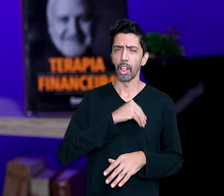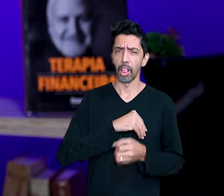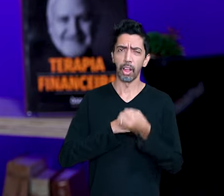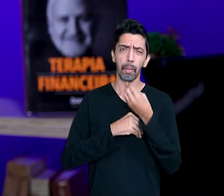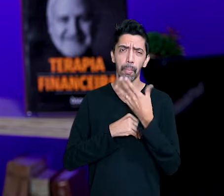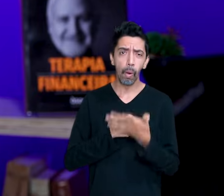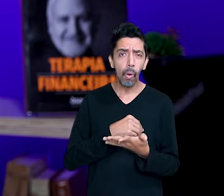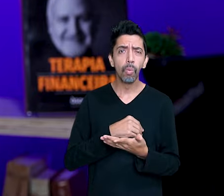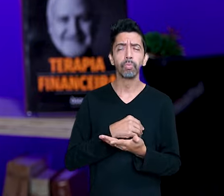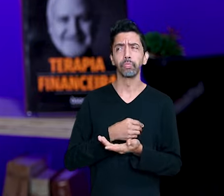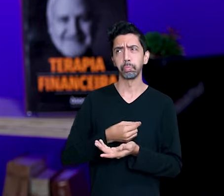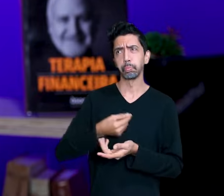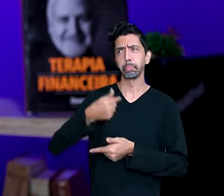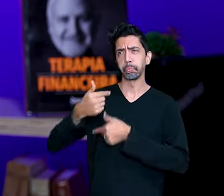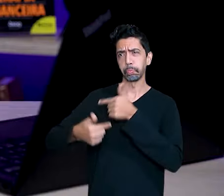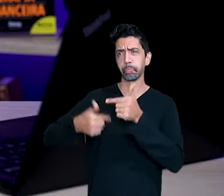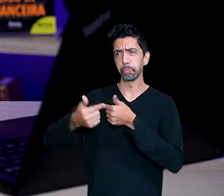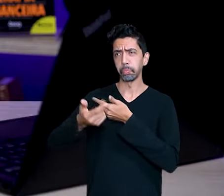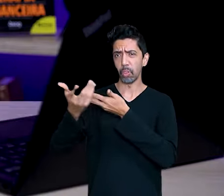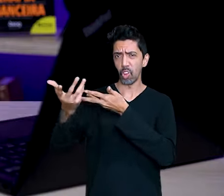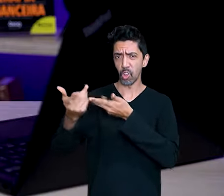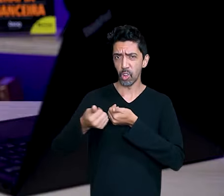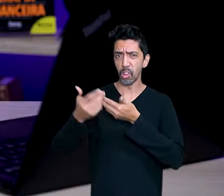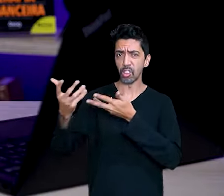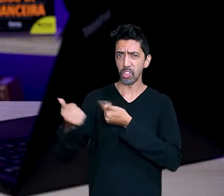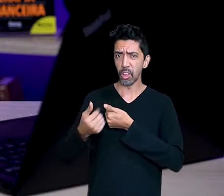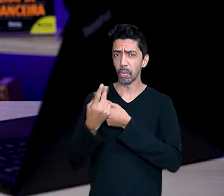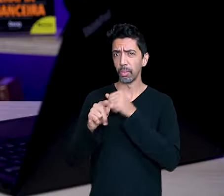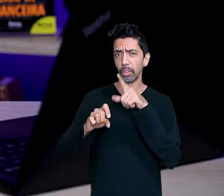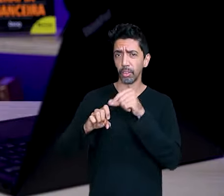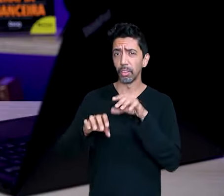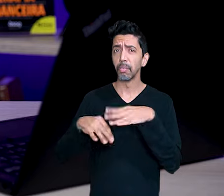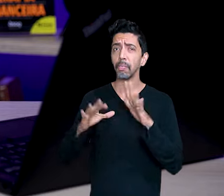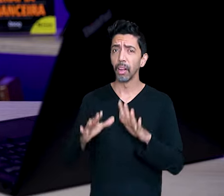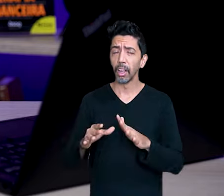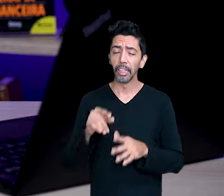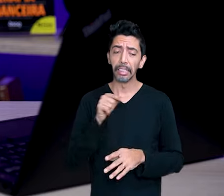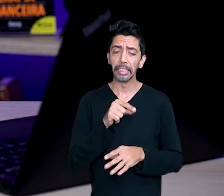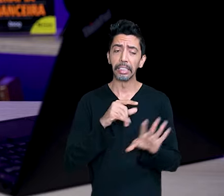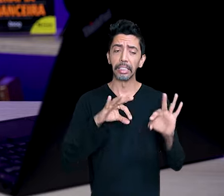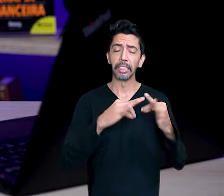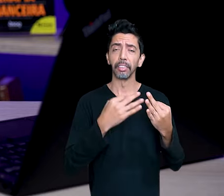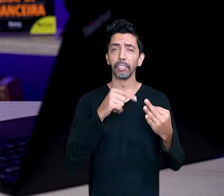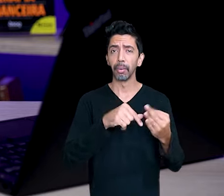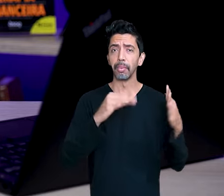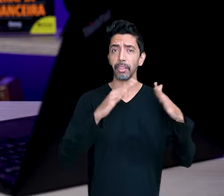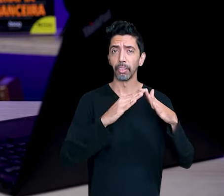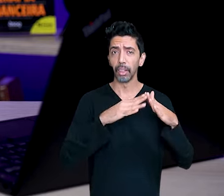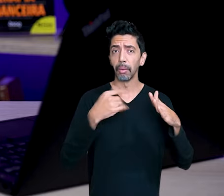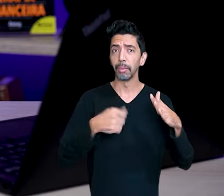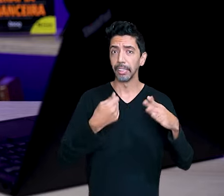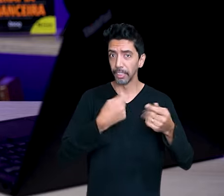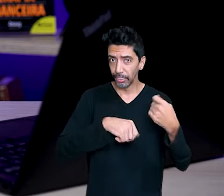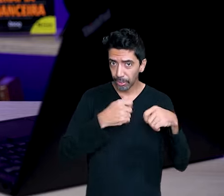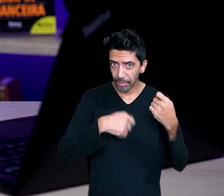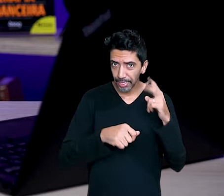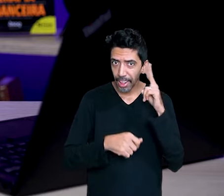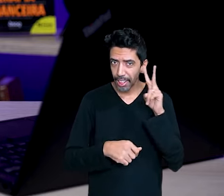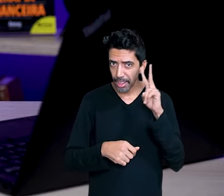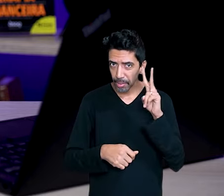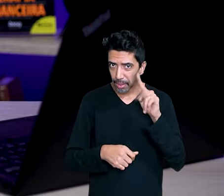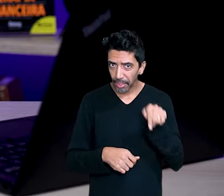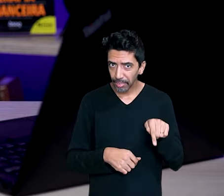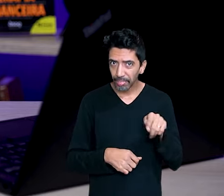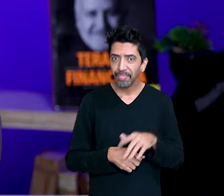recursos, né, lá do seu empreendedorismo, e esse dinheiro que vem para o lar precisa ser melhor administrado. Lembra da empresa família? Aqui